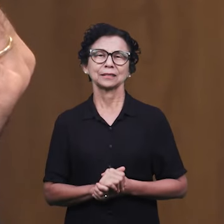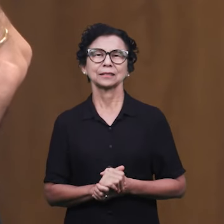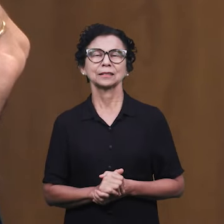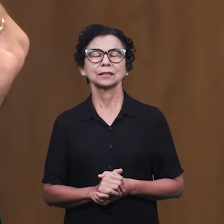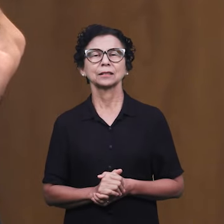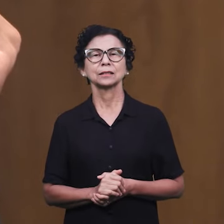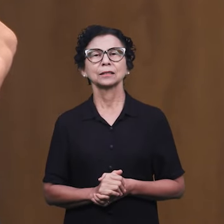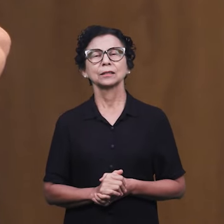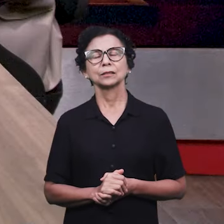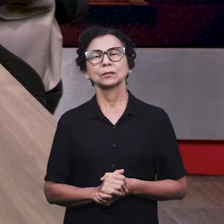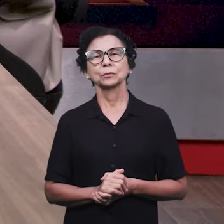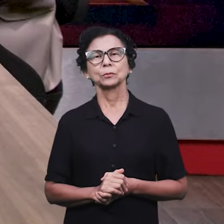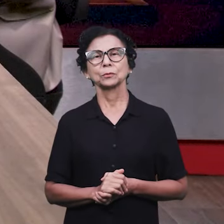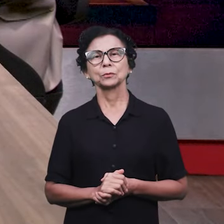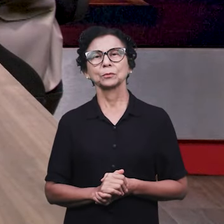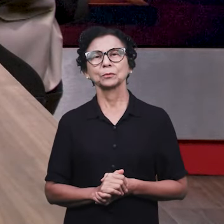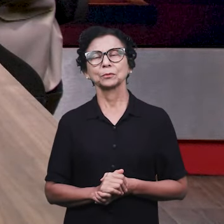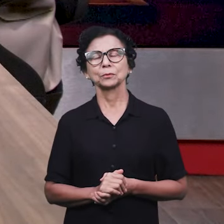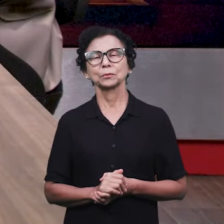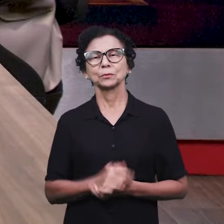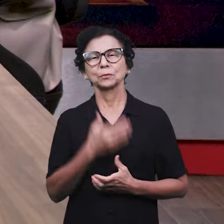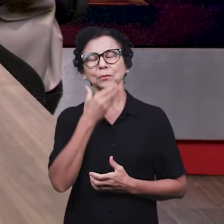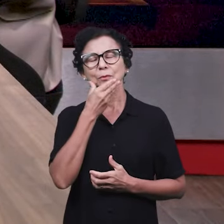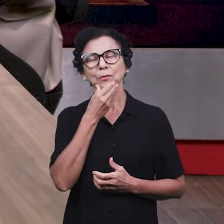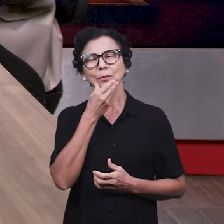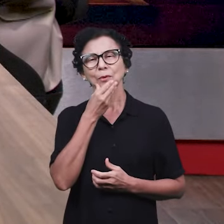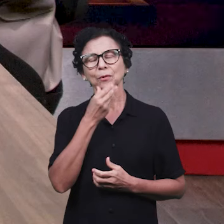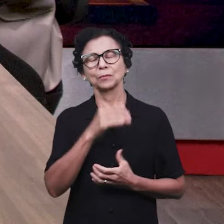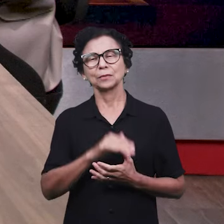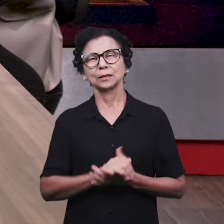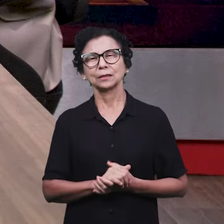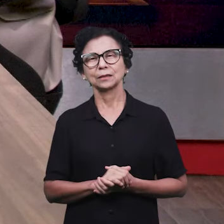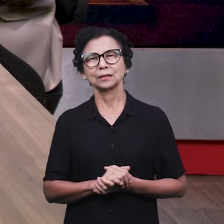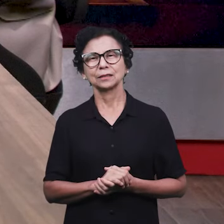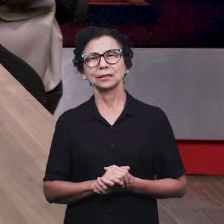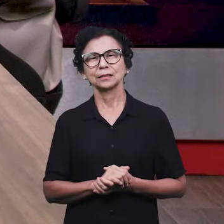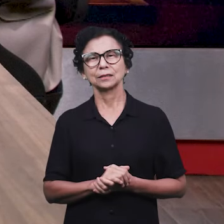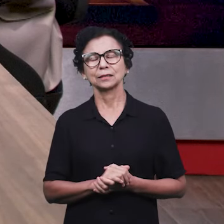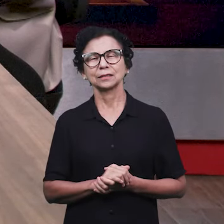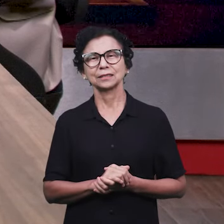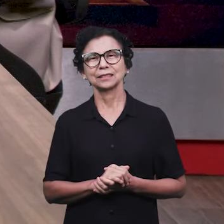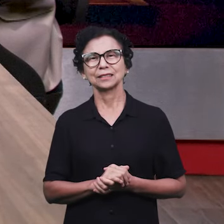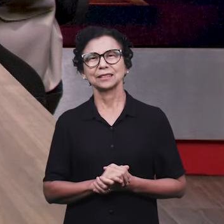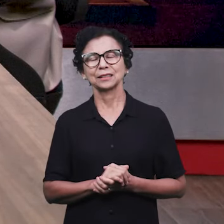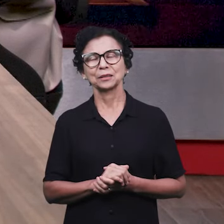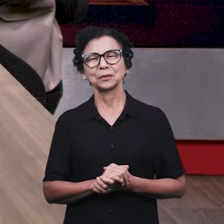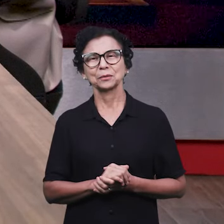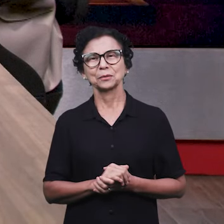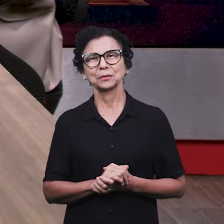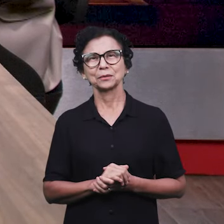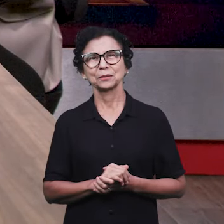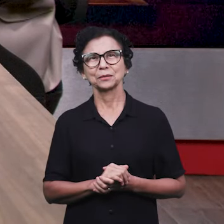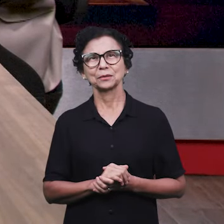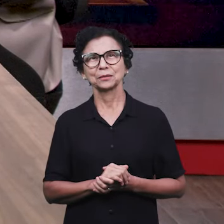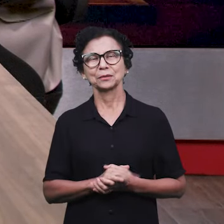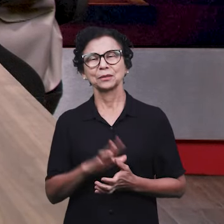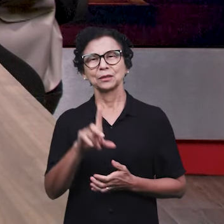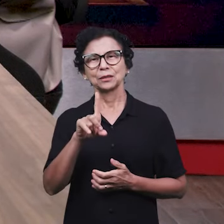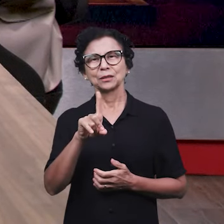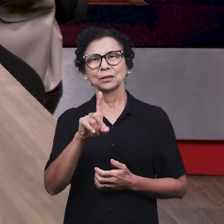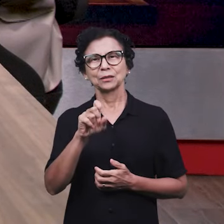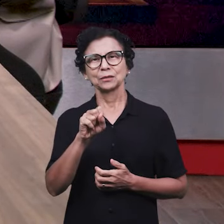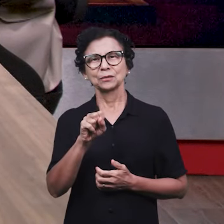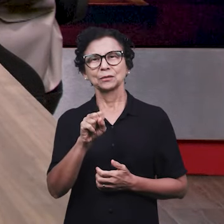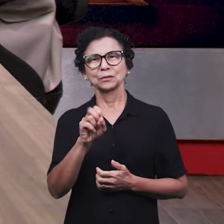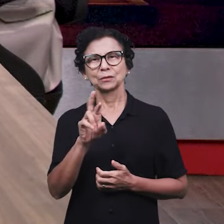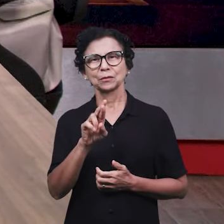que o olho humano é um exemplo que era o calcanhar de Aquiles, né, da teoria da evolução, e